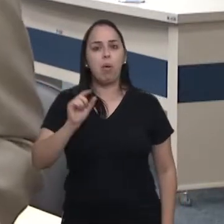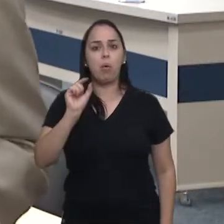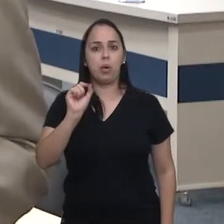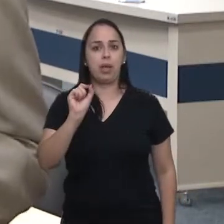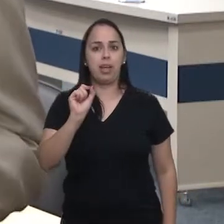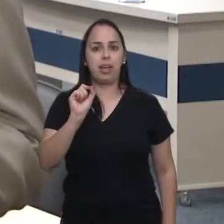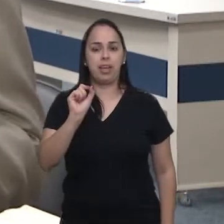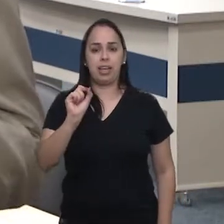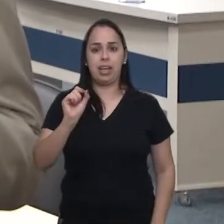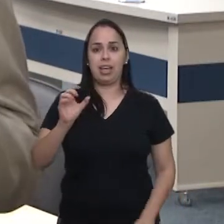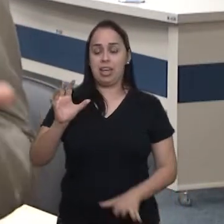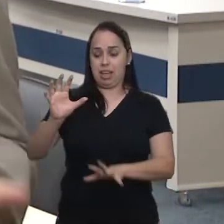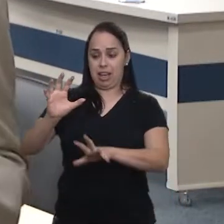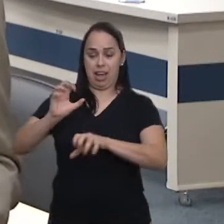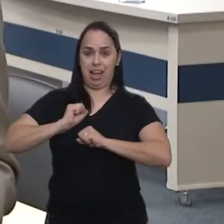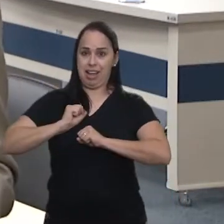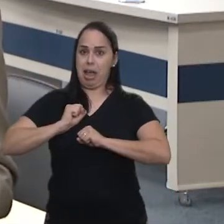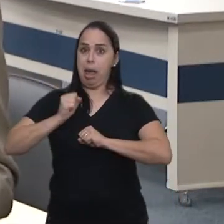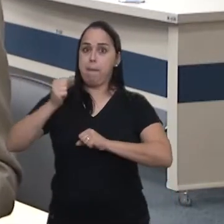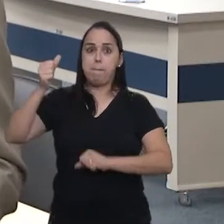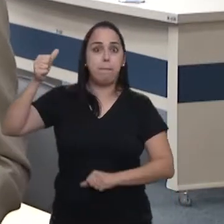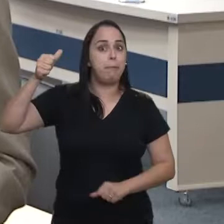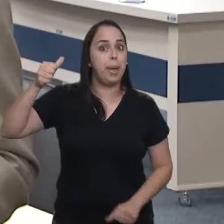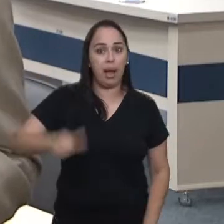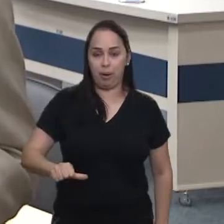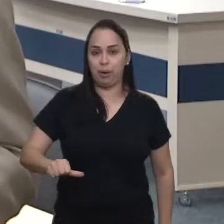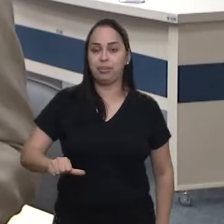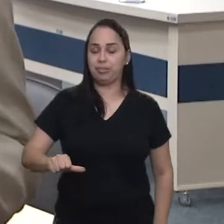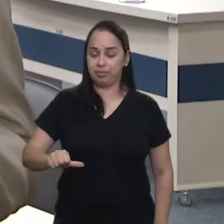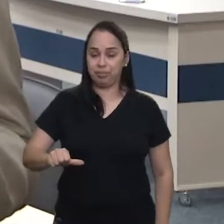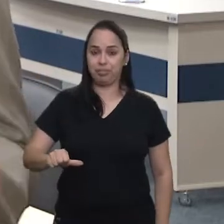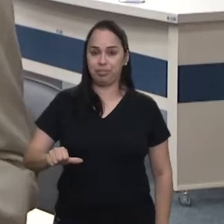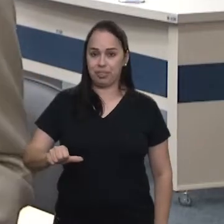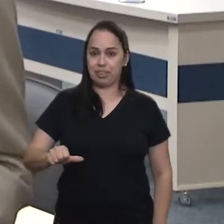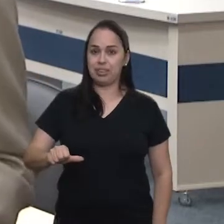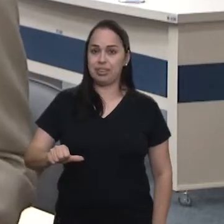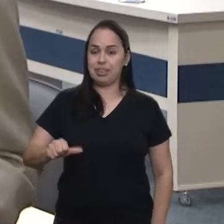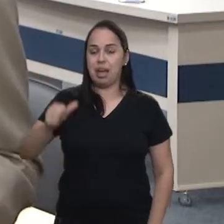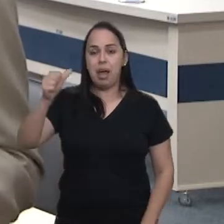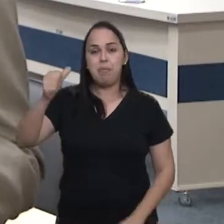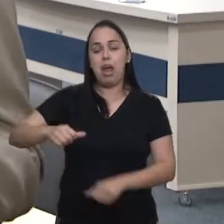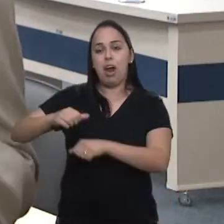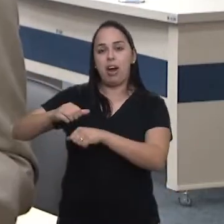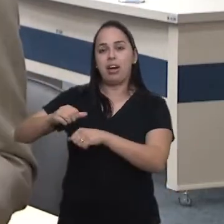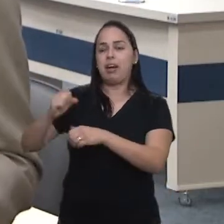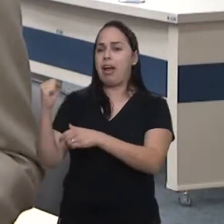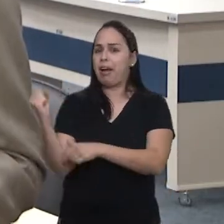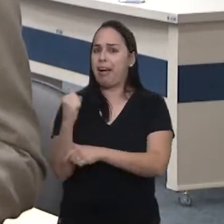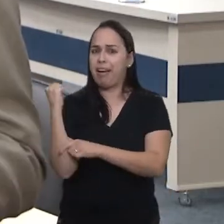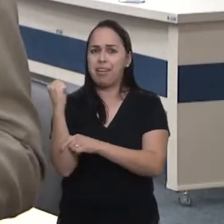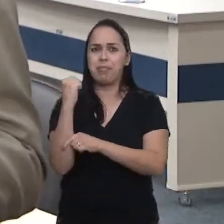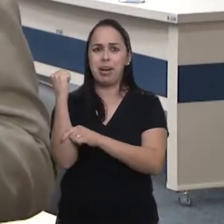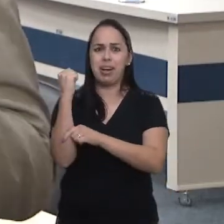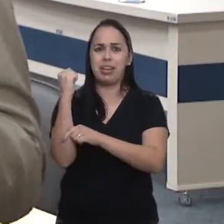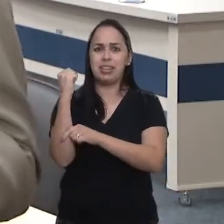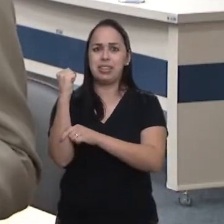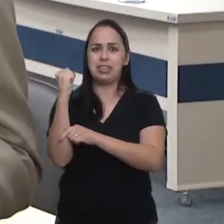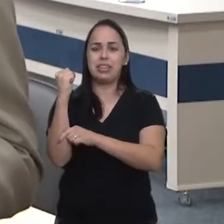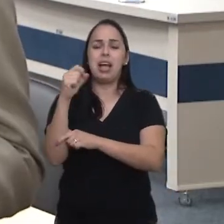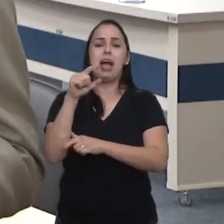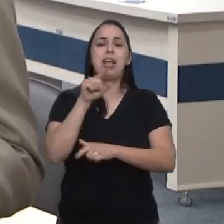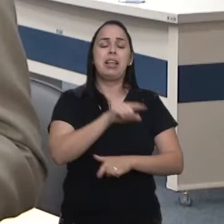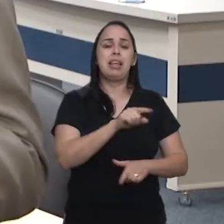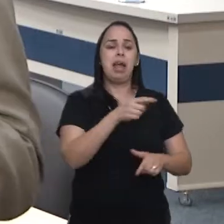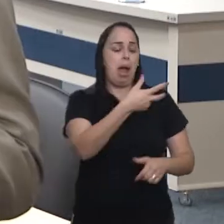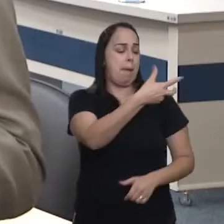comprovar que a infecção pelo Covid, ela tem inúmeras causa inúmeras lesões muito